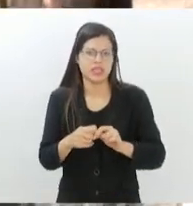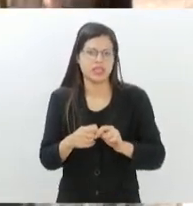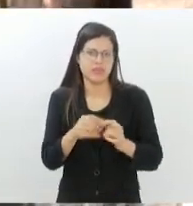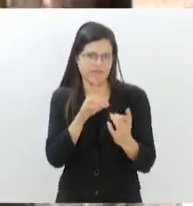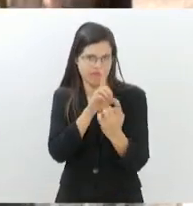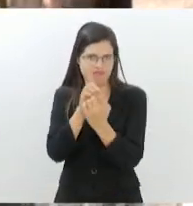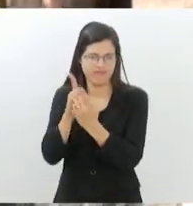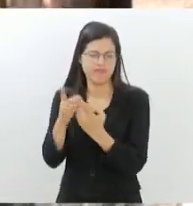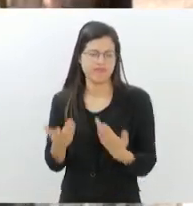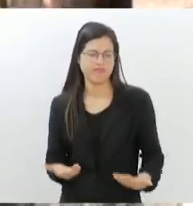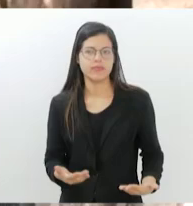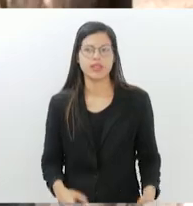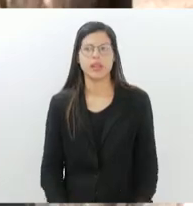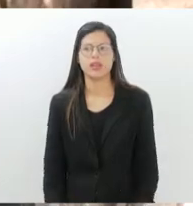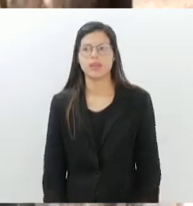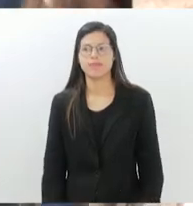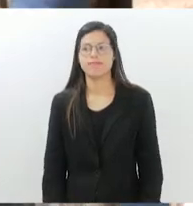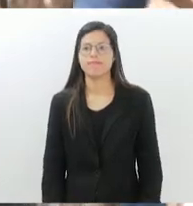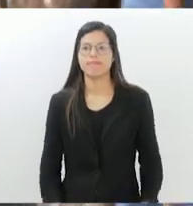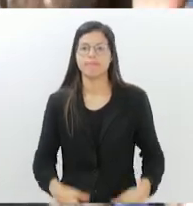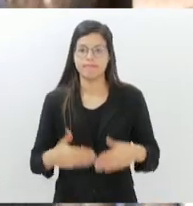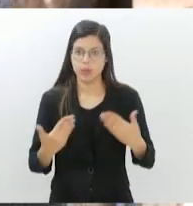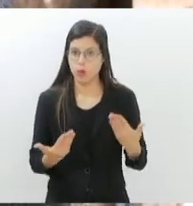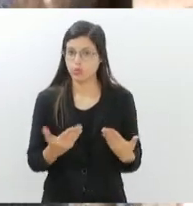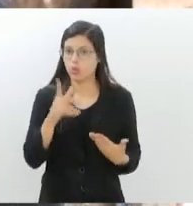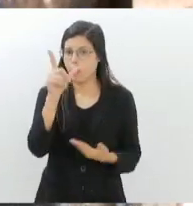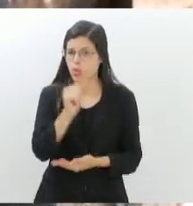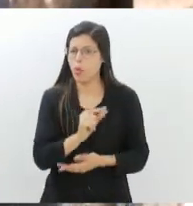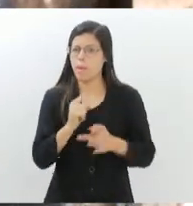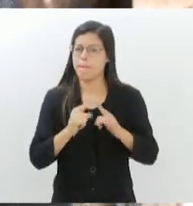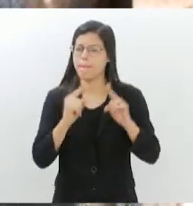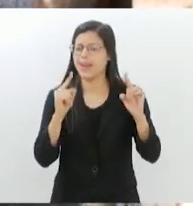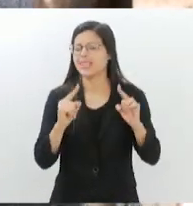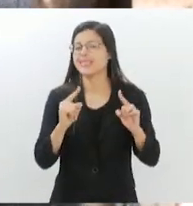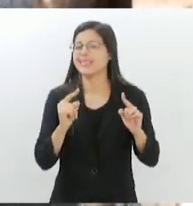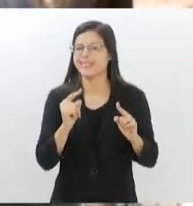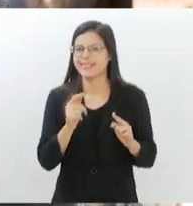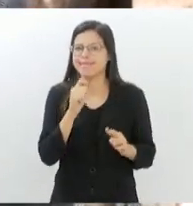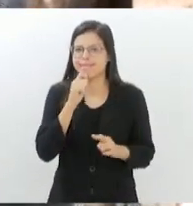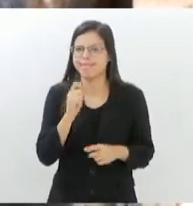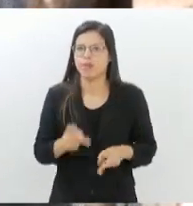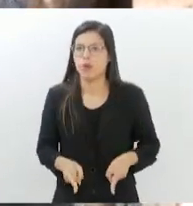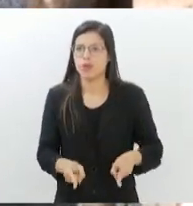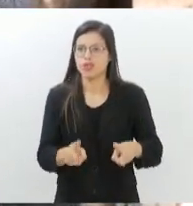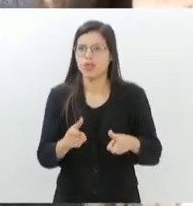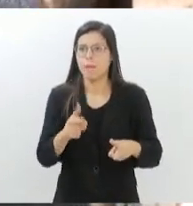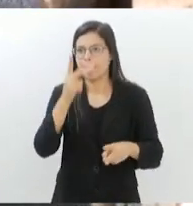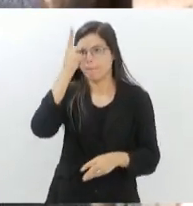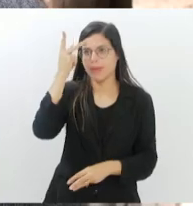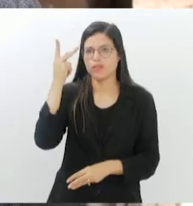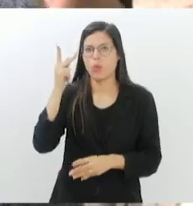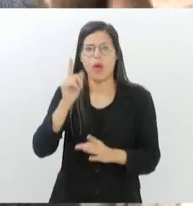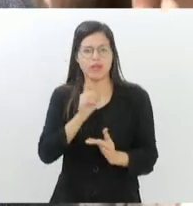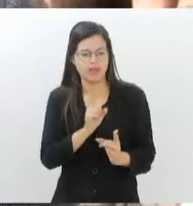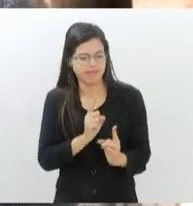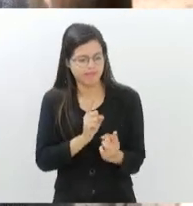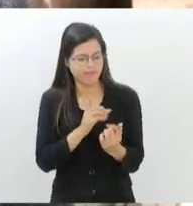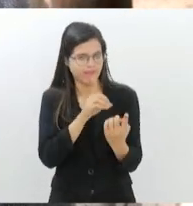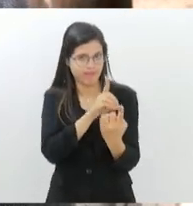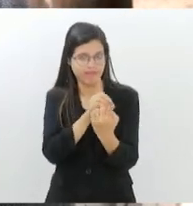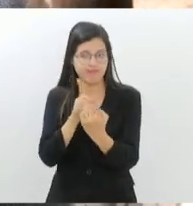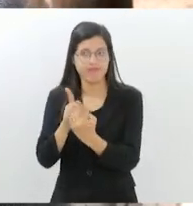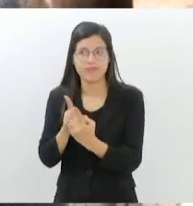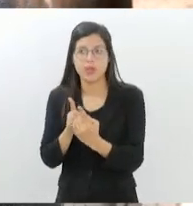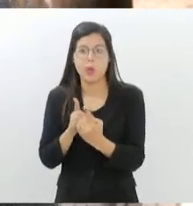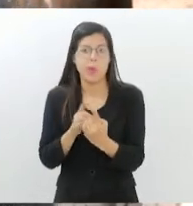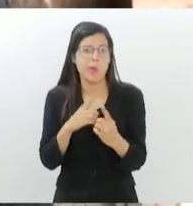já diminuiu bastante, mas ainda existe. Ainda tem um percentual de pacientes consideráveis que vêm ao consultório por